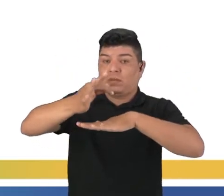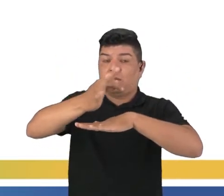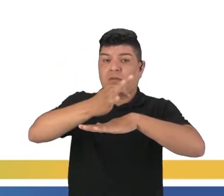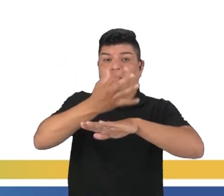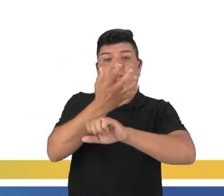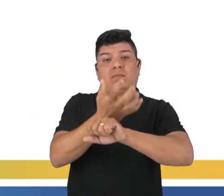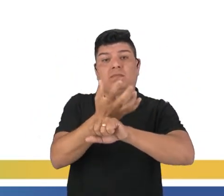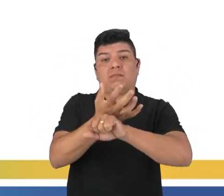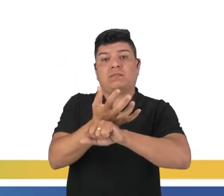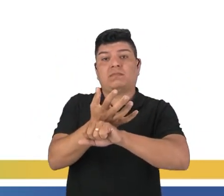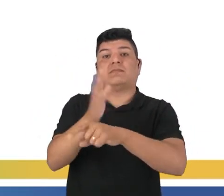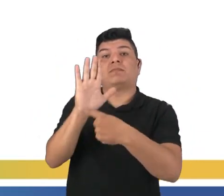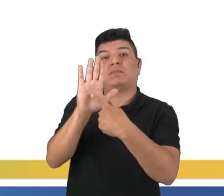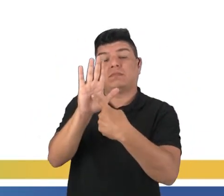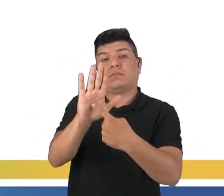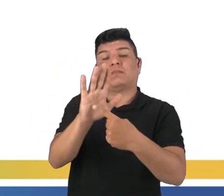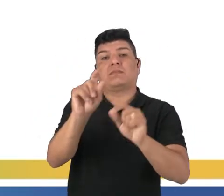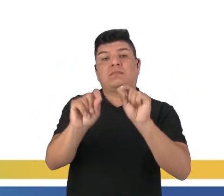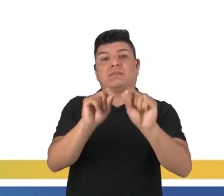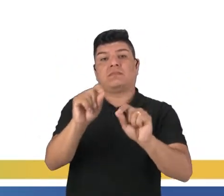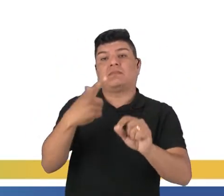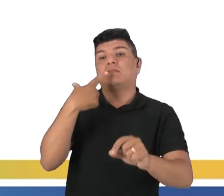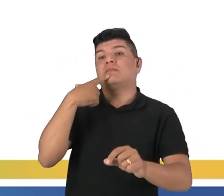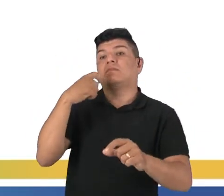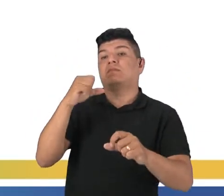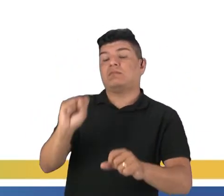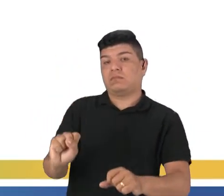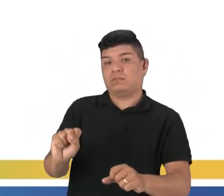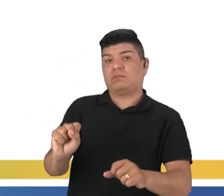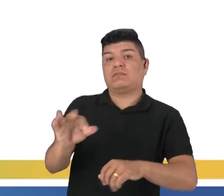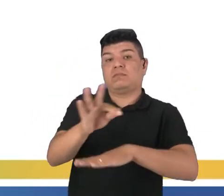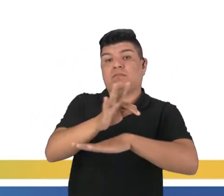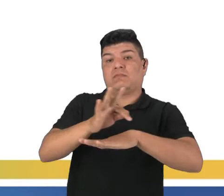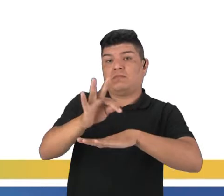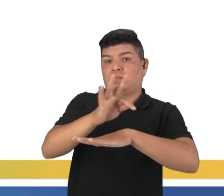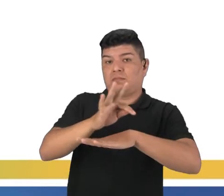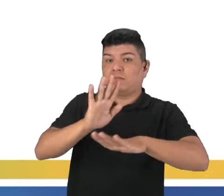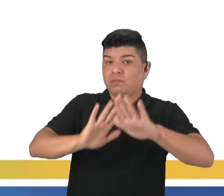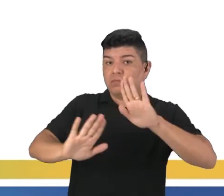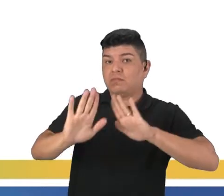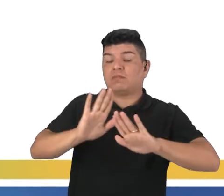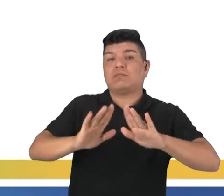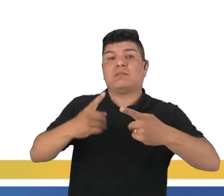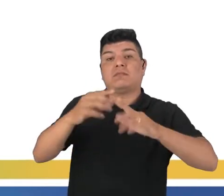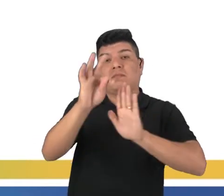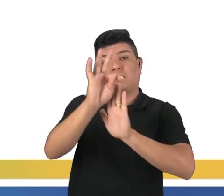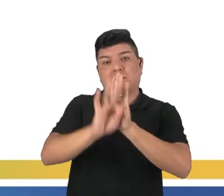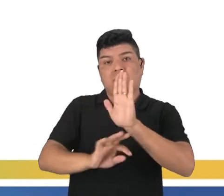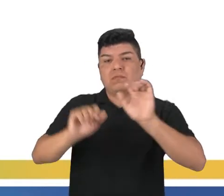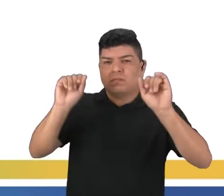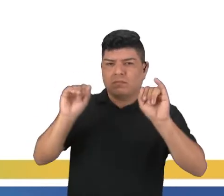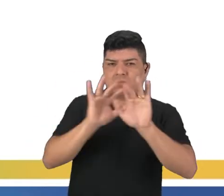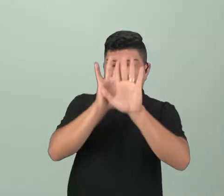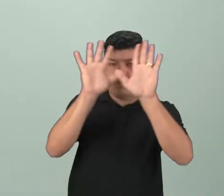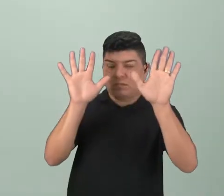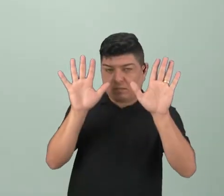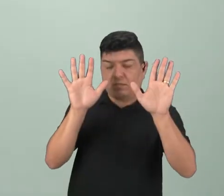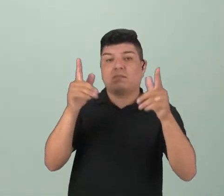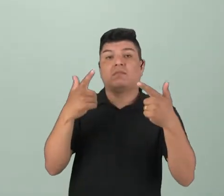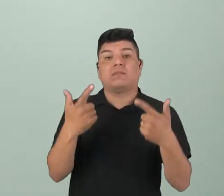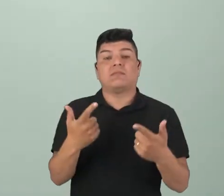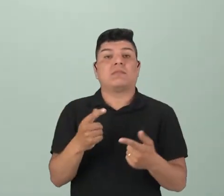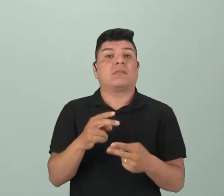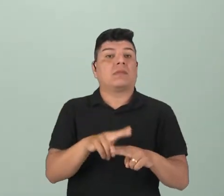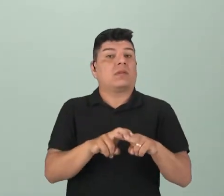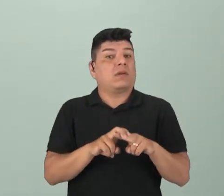disciplina tratada, tá? Se trata de uma linguagem formal com muita precisão para que o texto seja claro e conciso. Então,